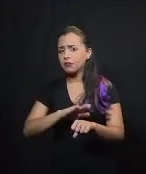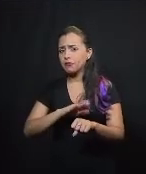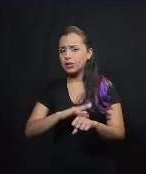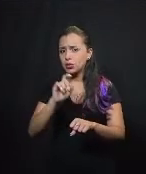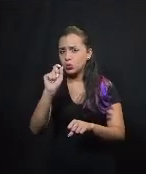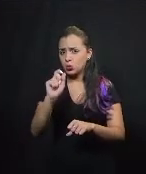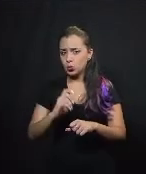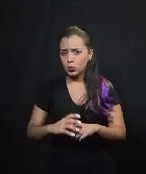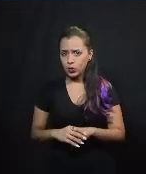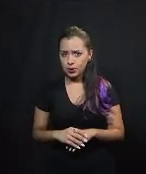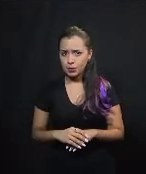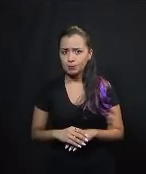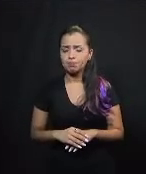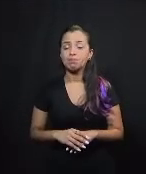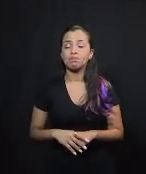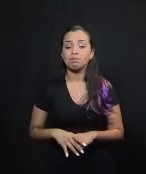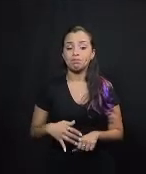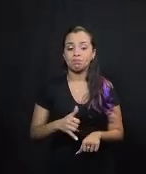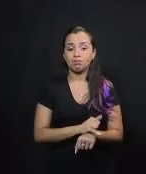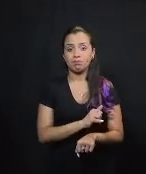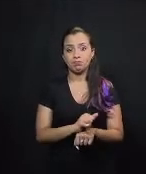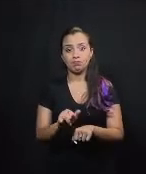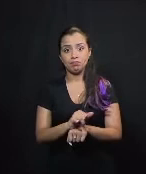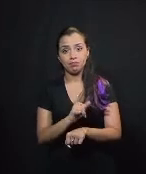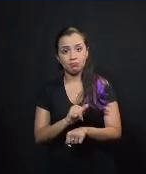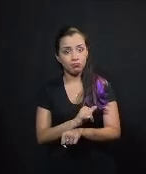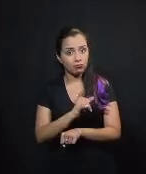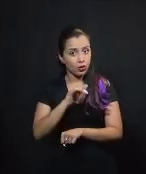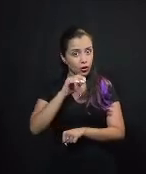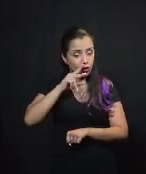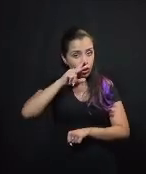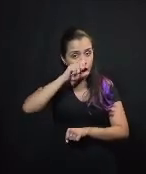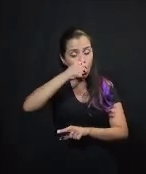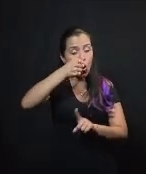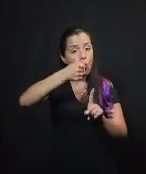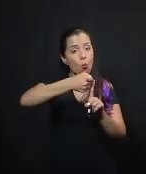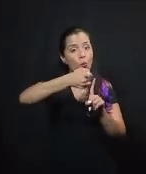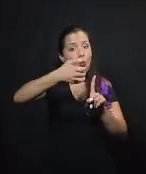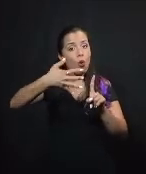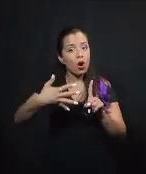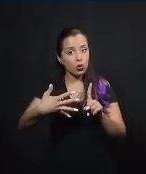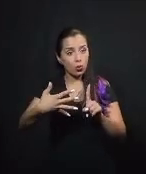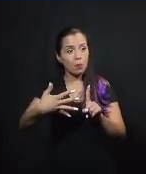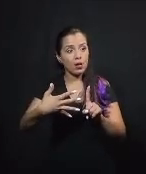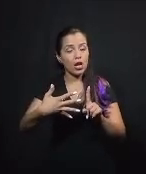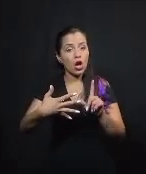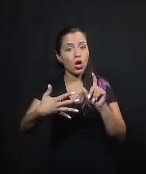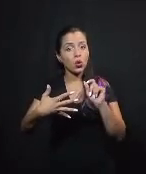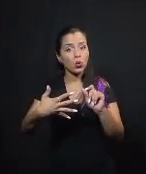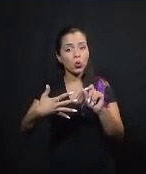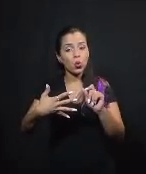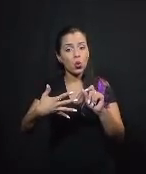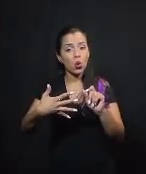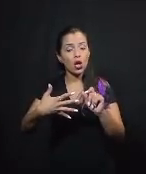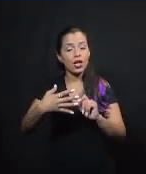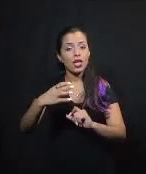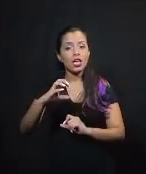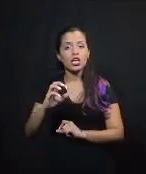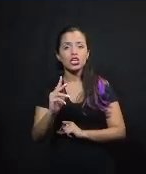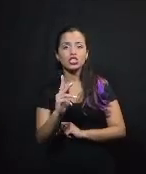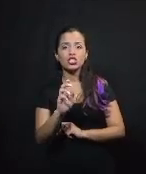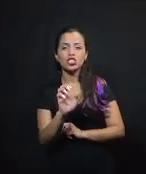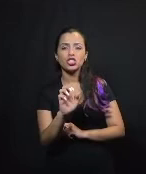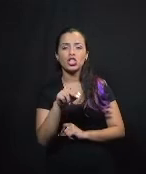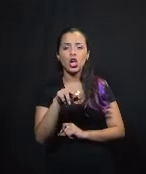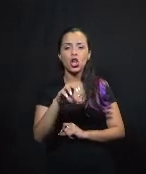com muita força o argumento da xenofobia para se instalar